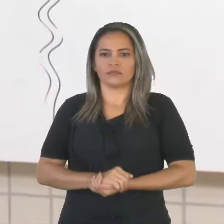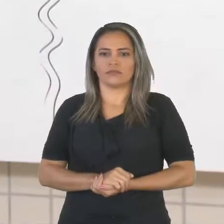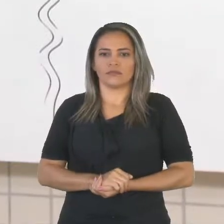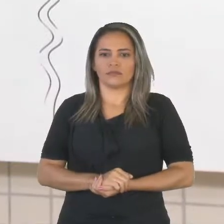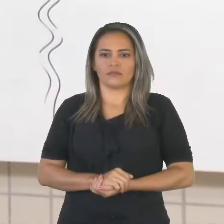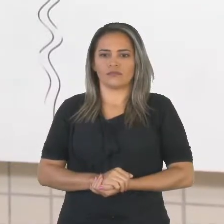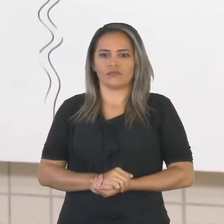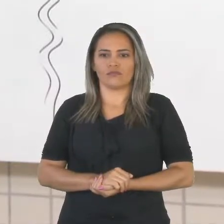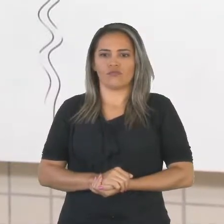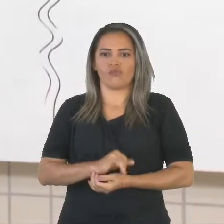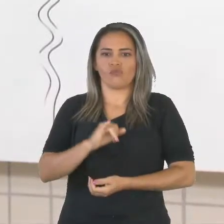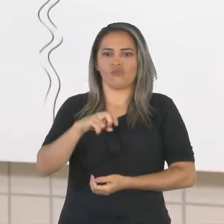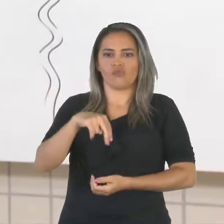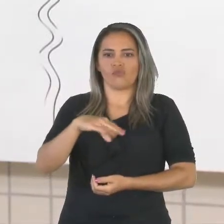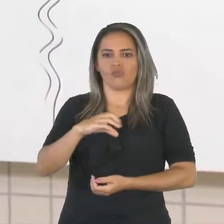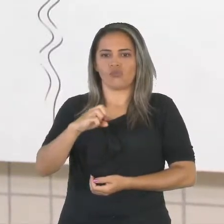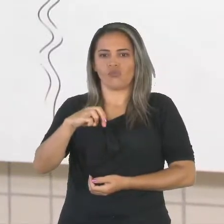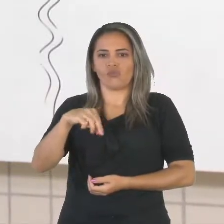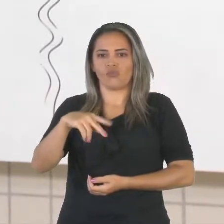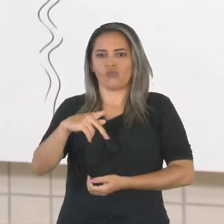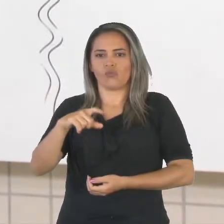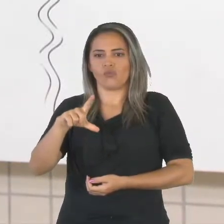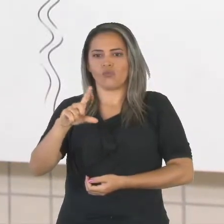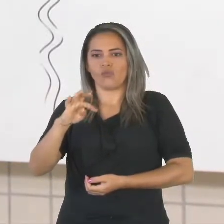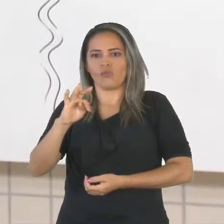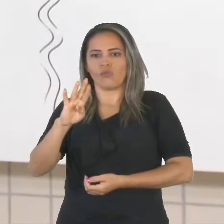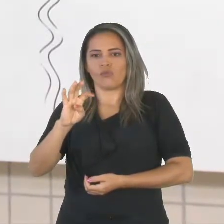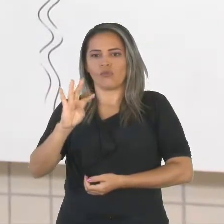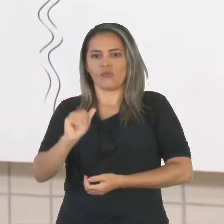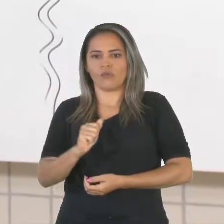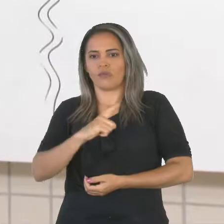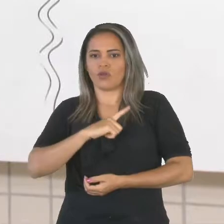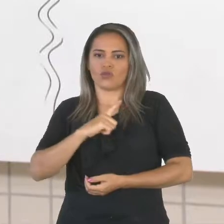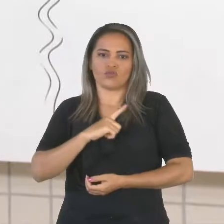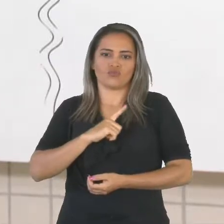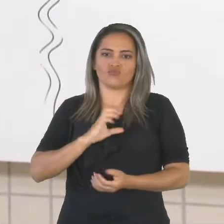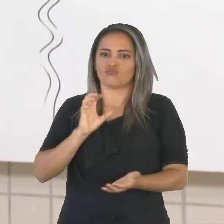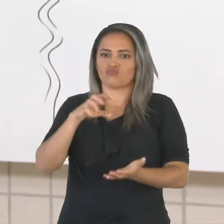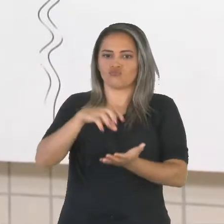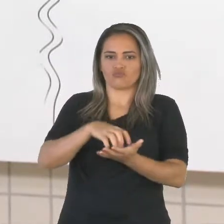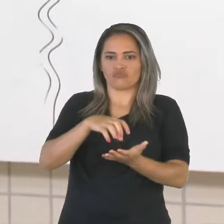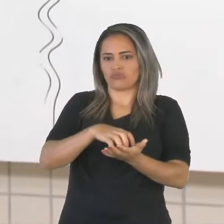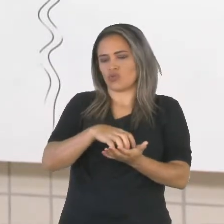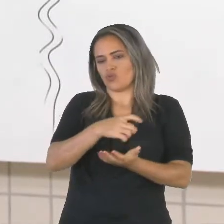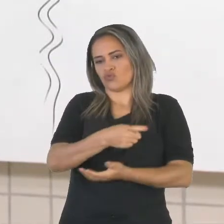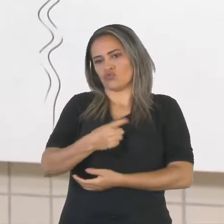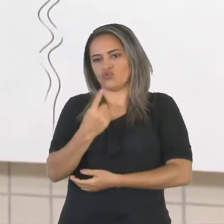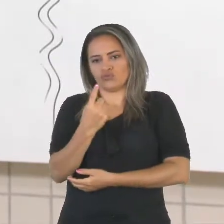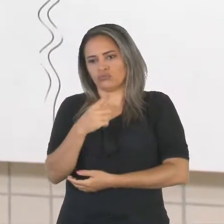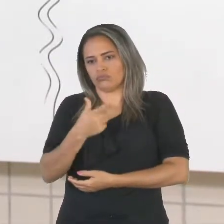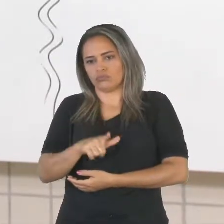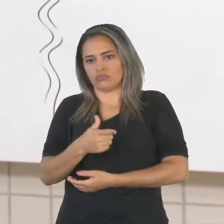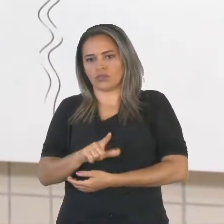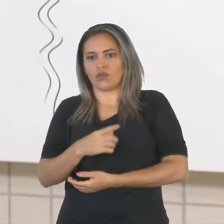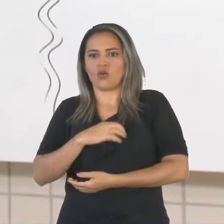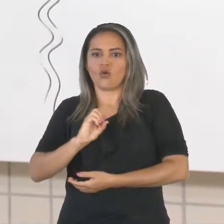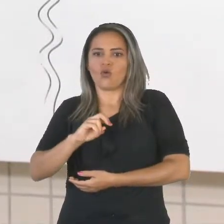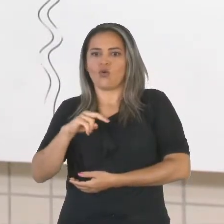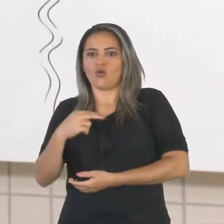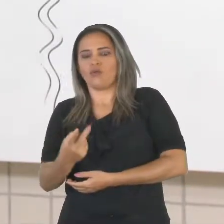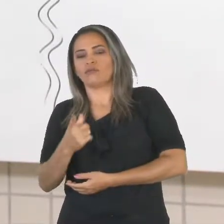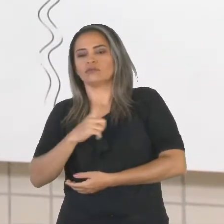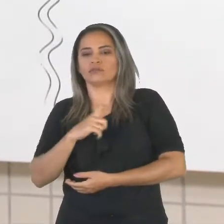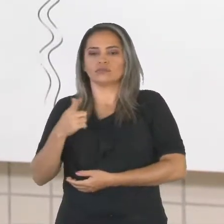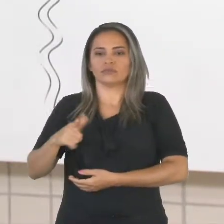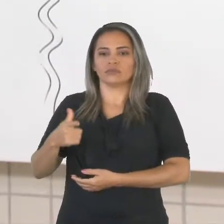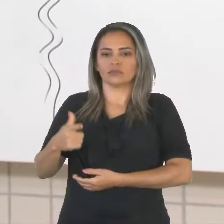forma incompleta, ou seja, quando não tiver o termo central, x expoente 1, ou quando nós não